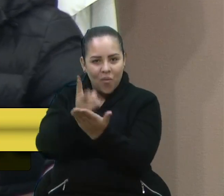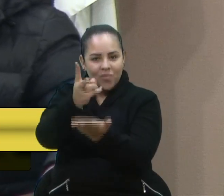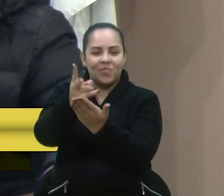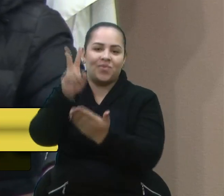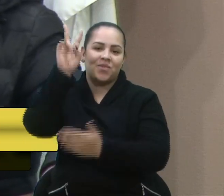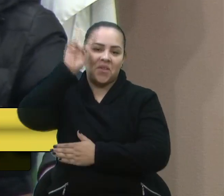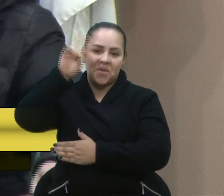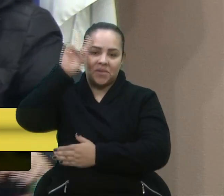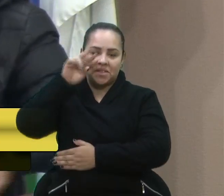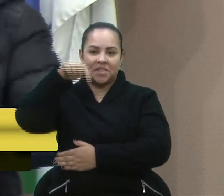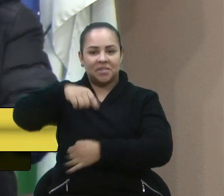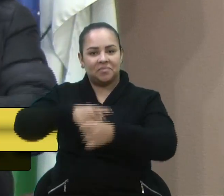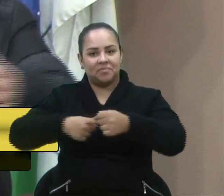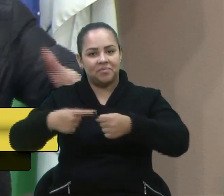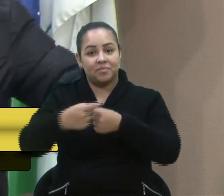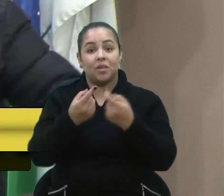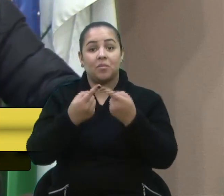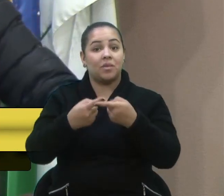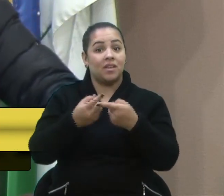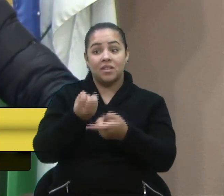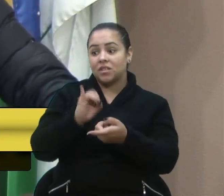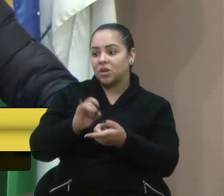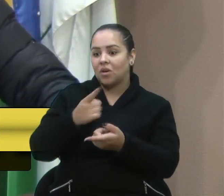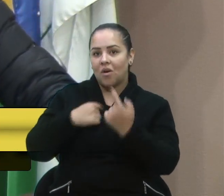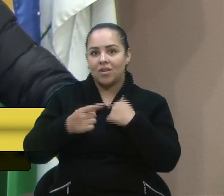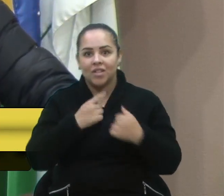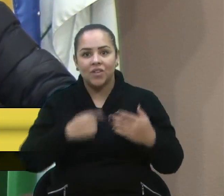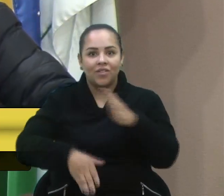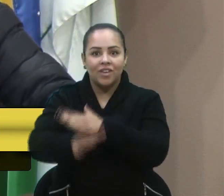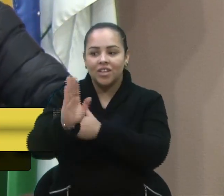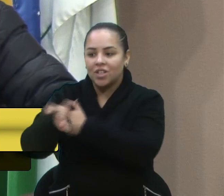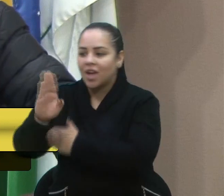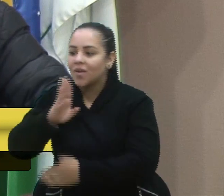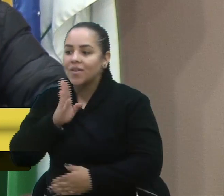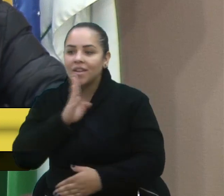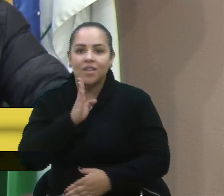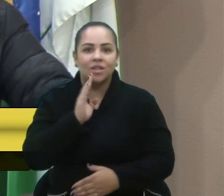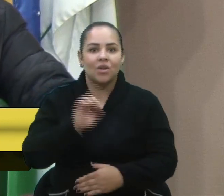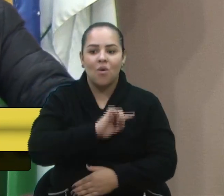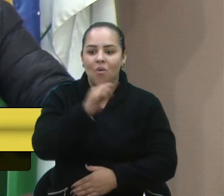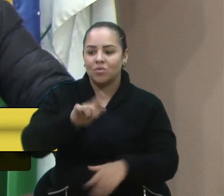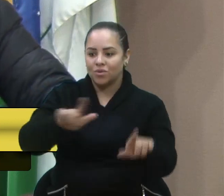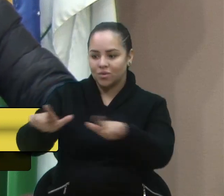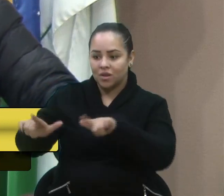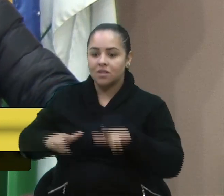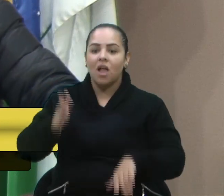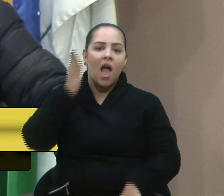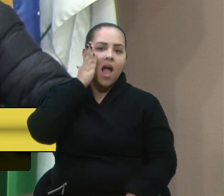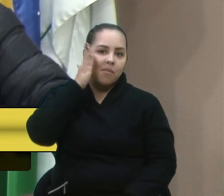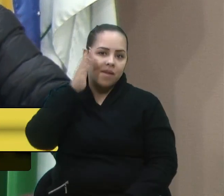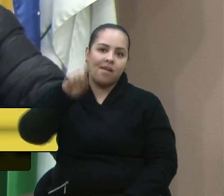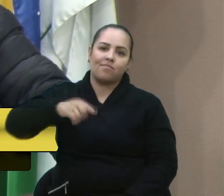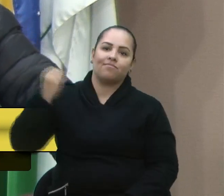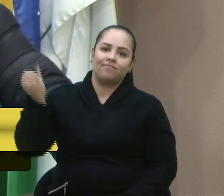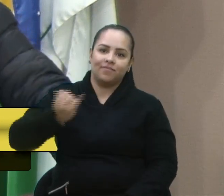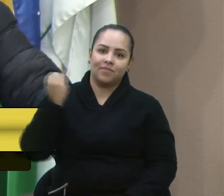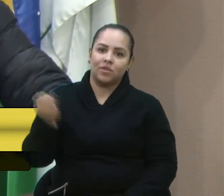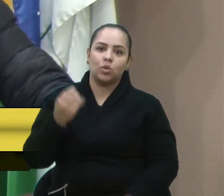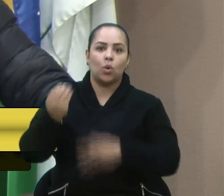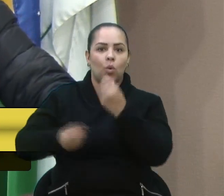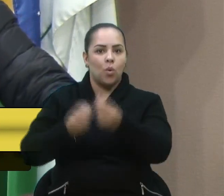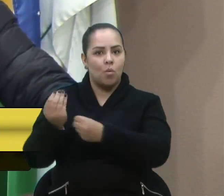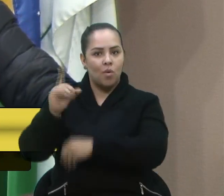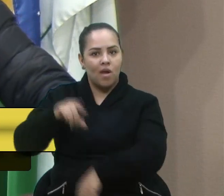cidade? Porque para quem gosta de viajar e quem conhece outras cidades, outros países, sabe a importância que isso tem, o quanto isso devolve